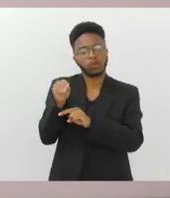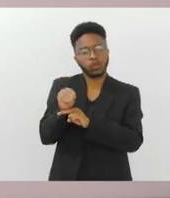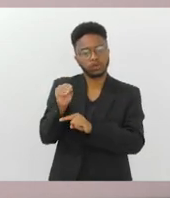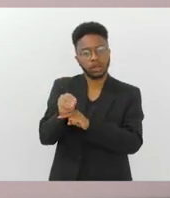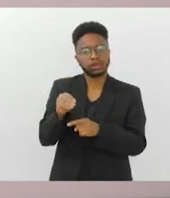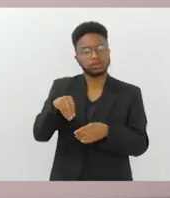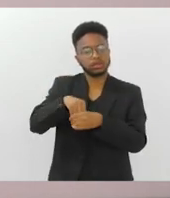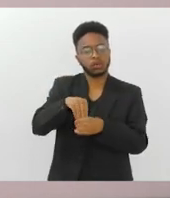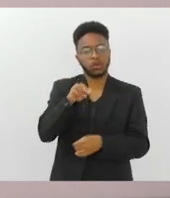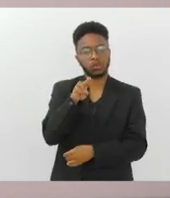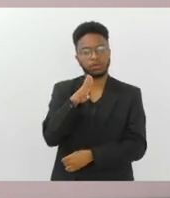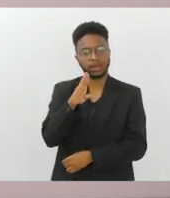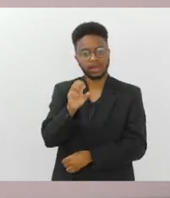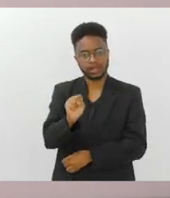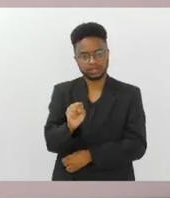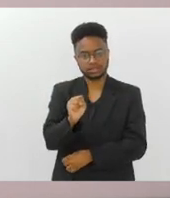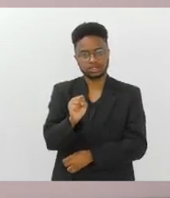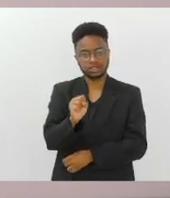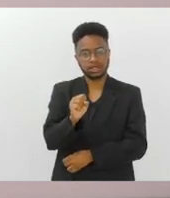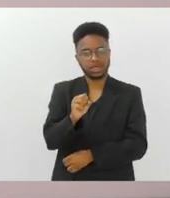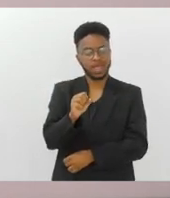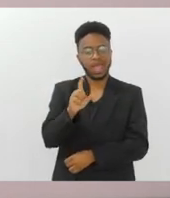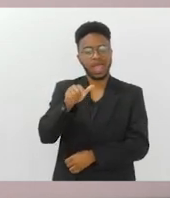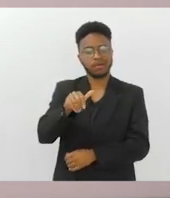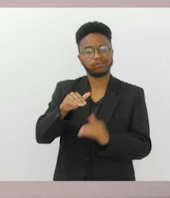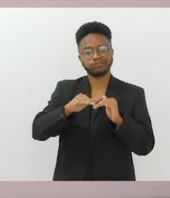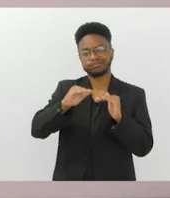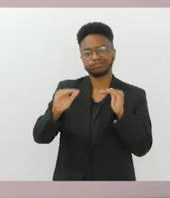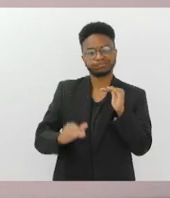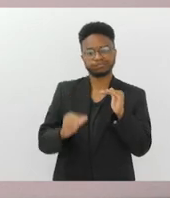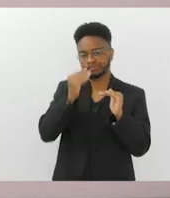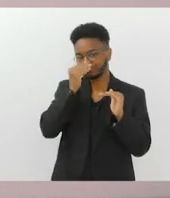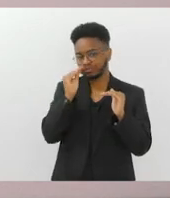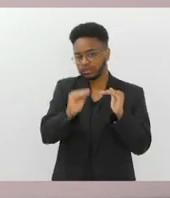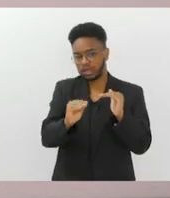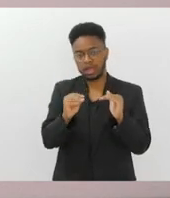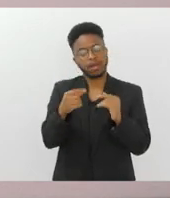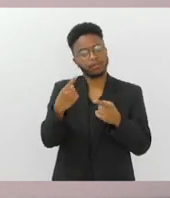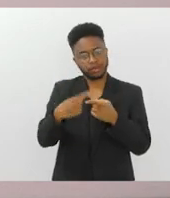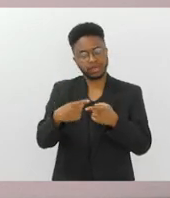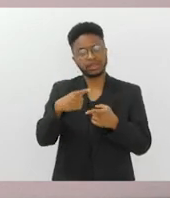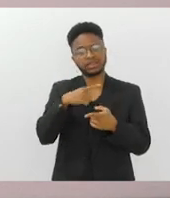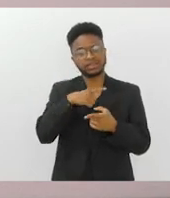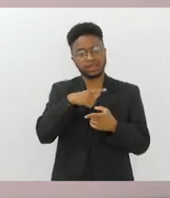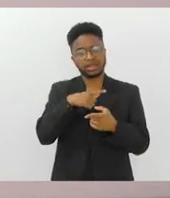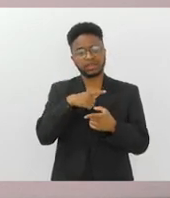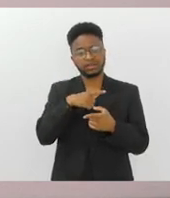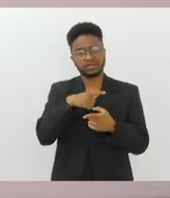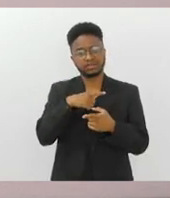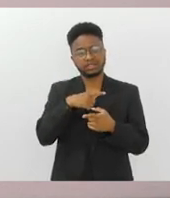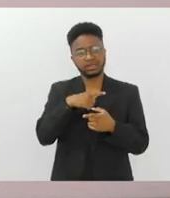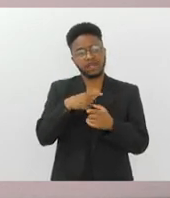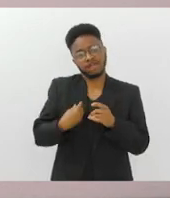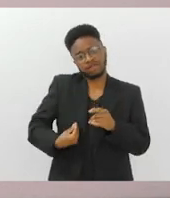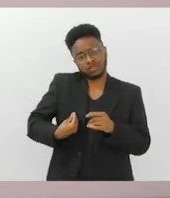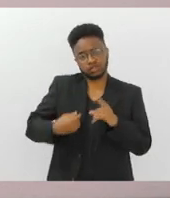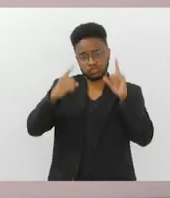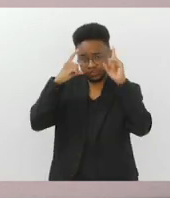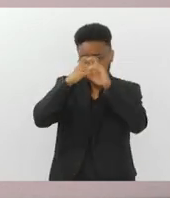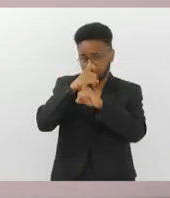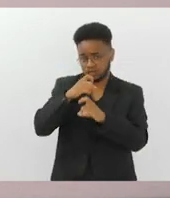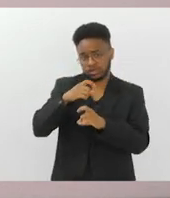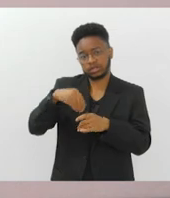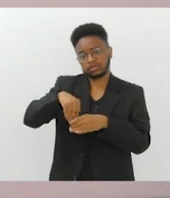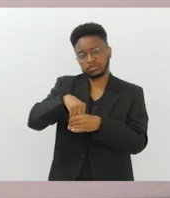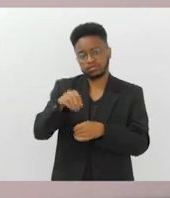de saúde ficam em segundo plano diante da realidade complexa de muitas favelas. Só na Maré, esse